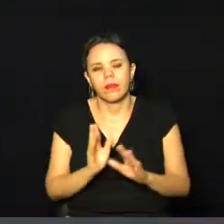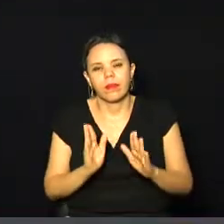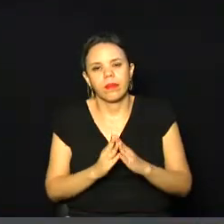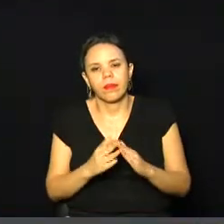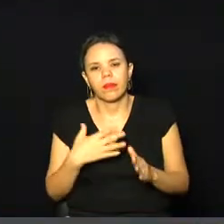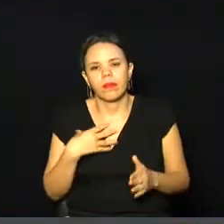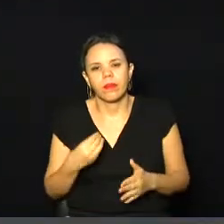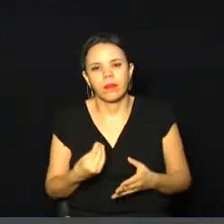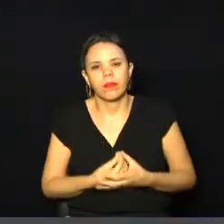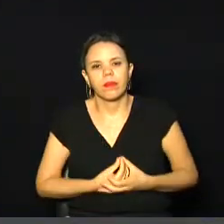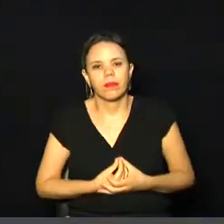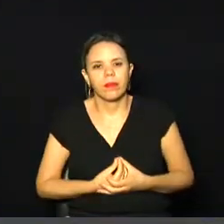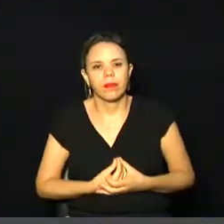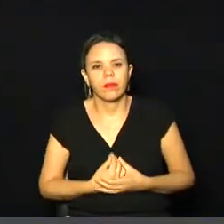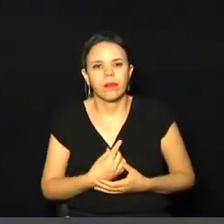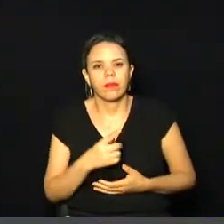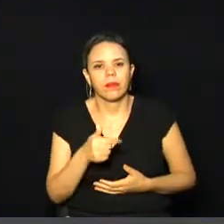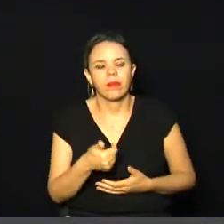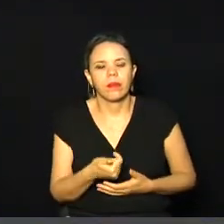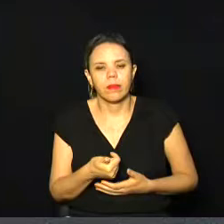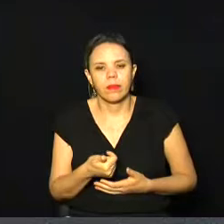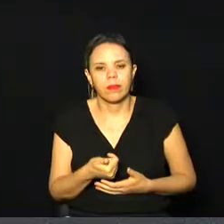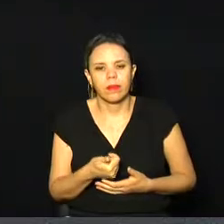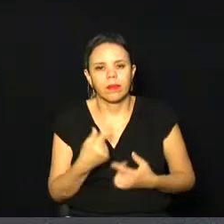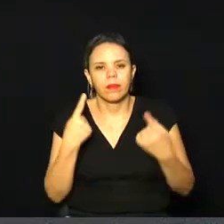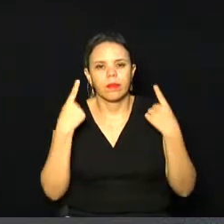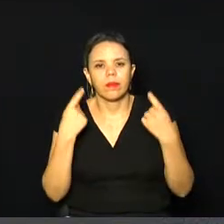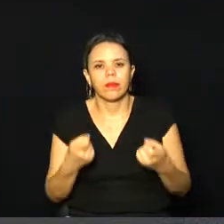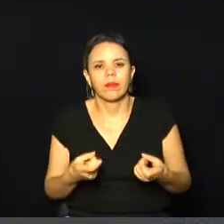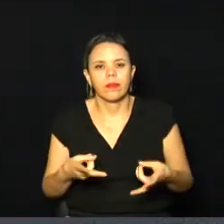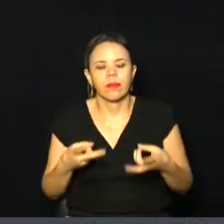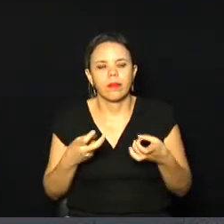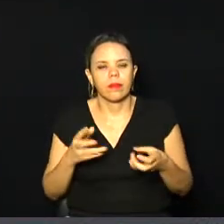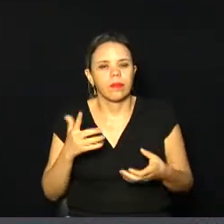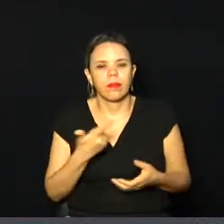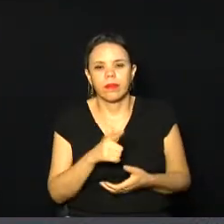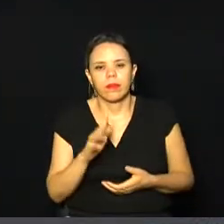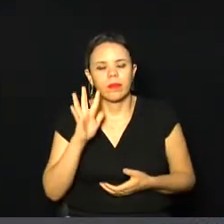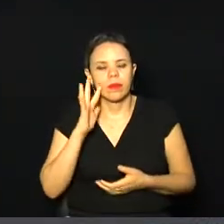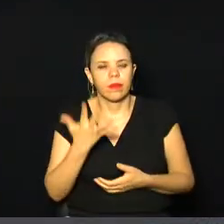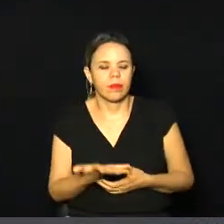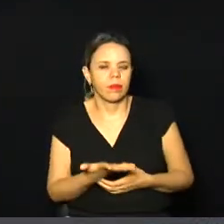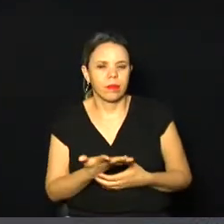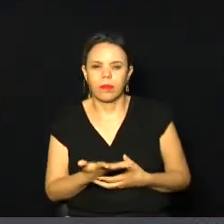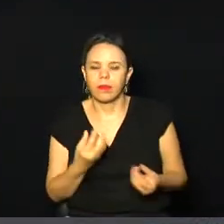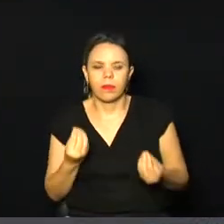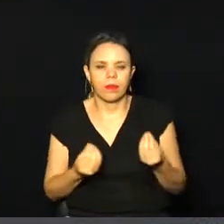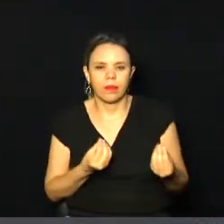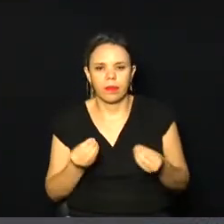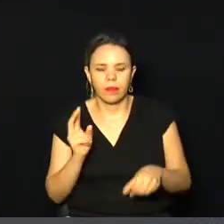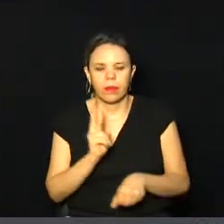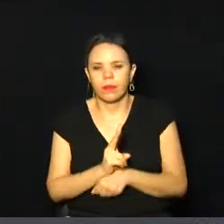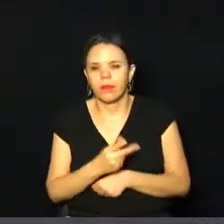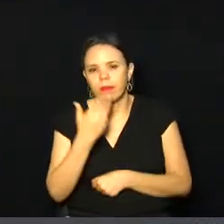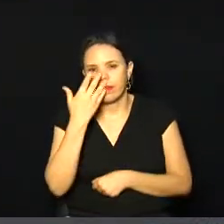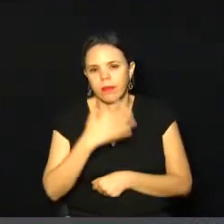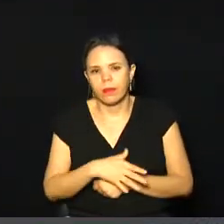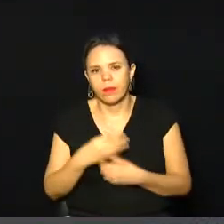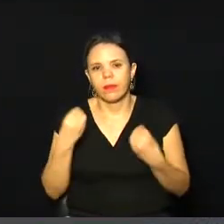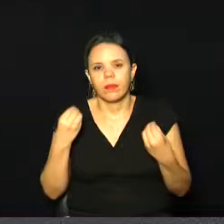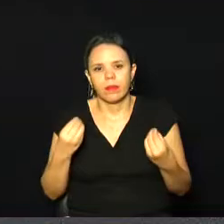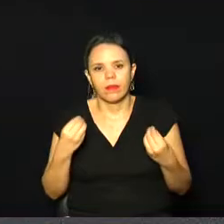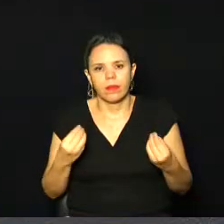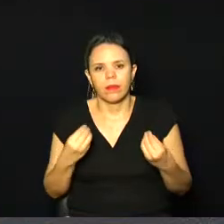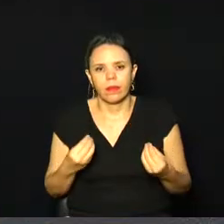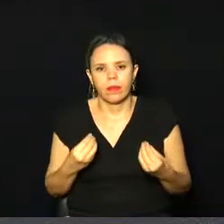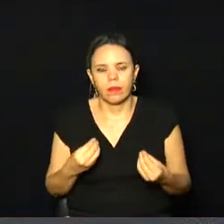dos filhos, e depois desses atos violentos eu me vejo sem saída. Então, como que eu vou cuidar das crianças